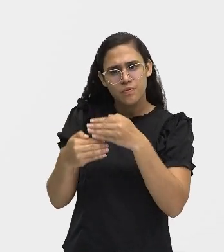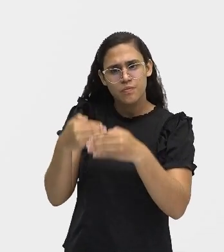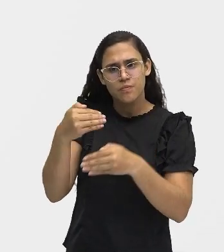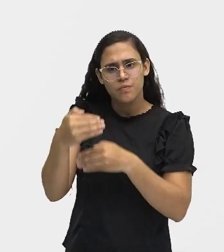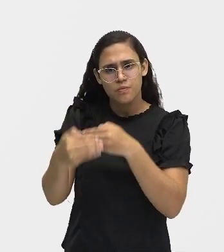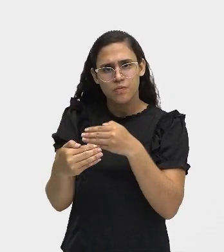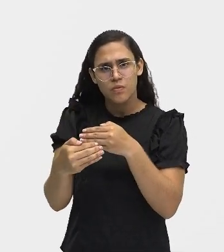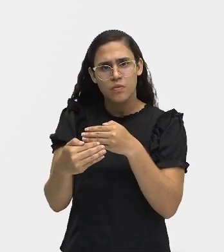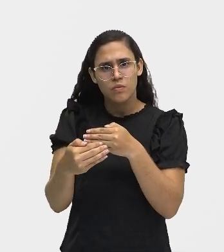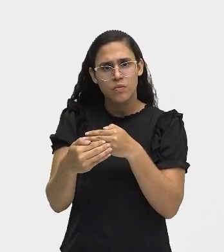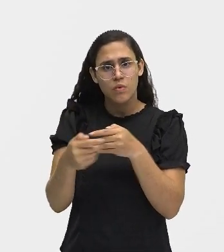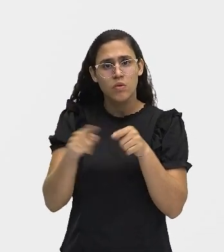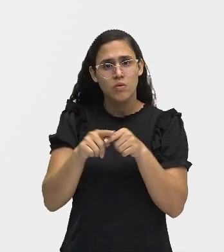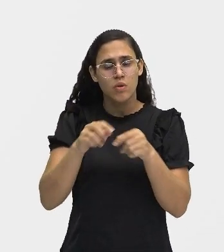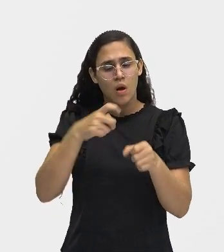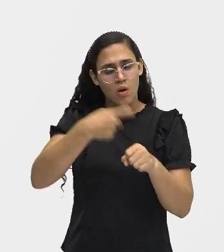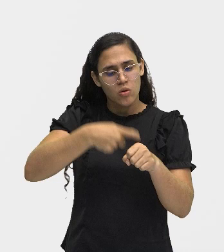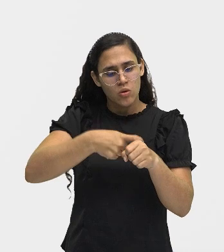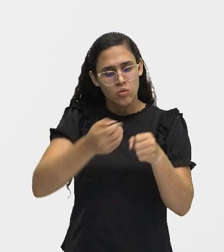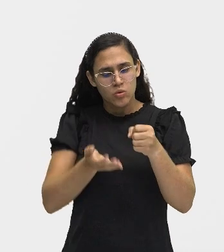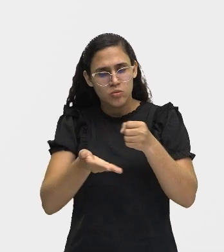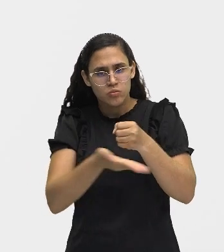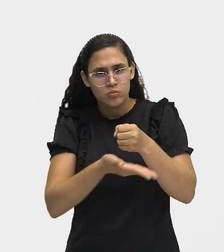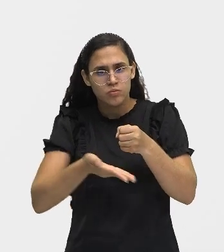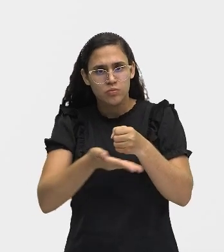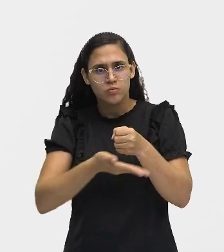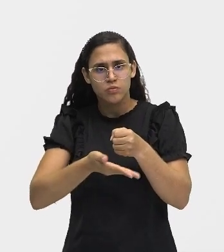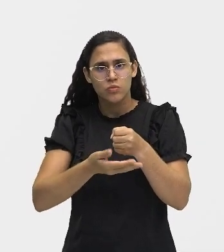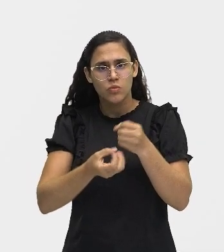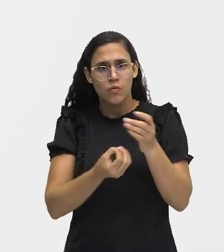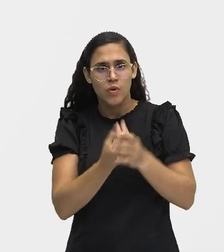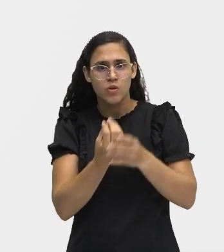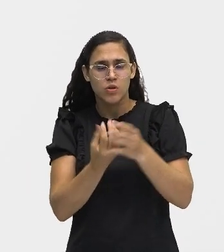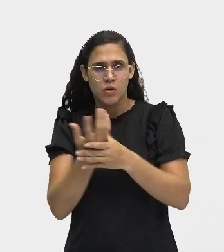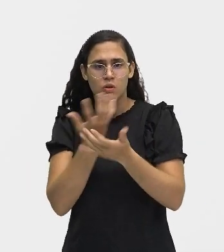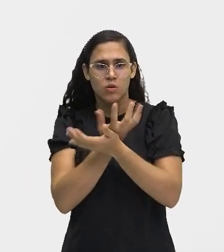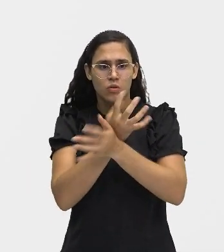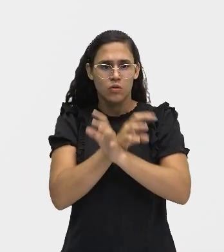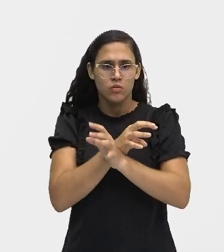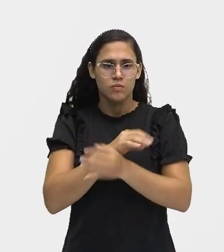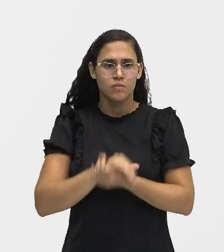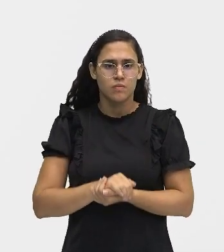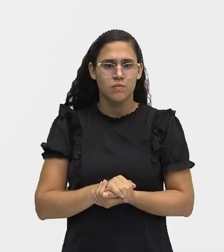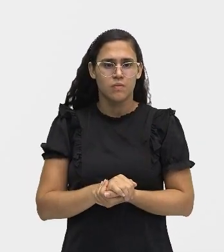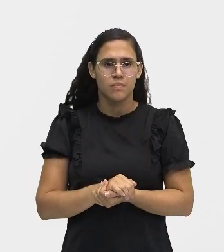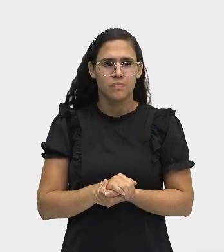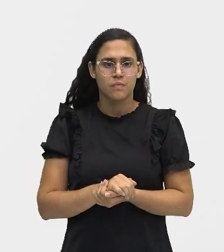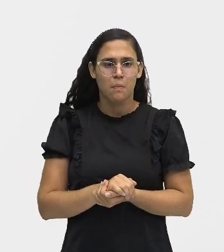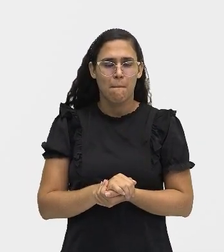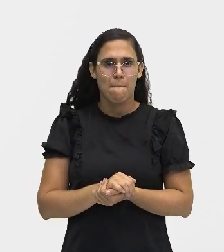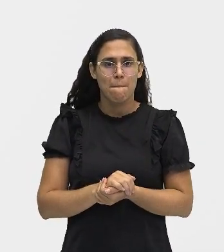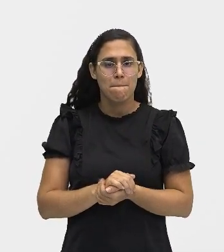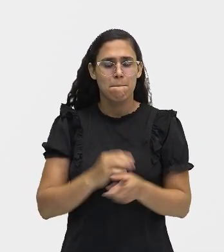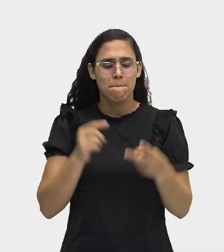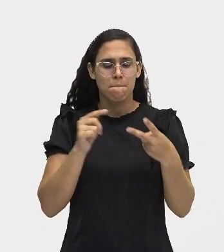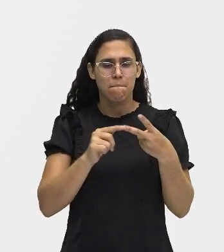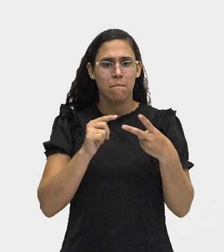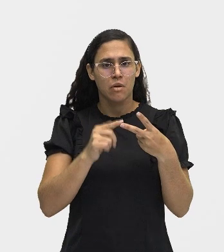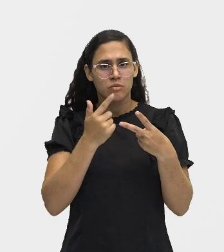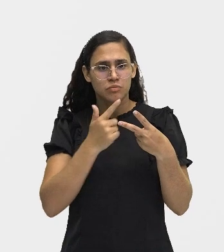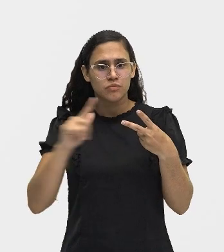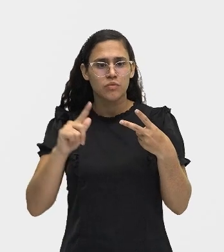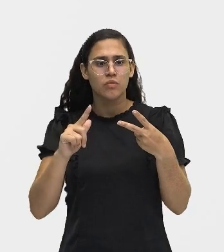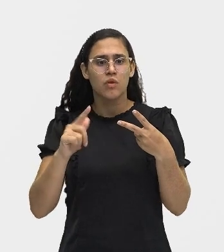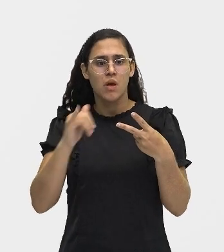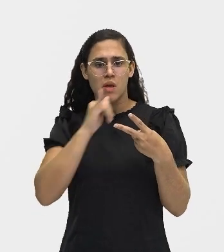das rochas, tá? Então, se formando ali aquele fóssil. Uma outra forma também de ter fóssil é